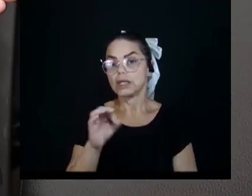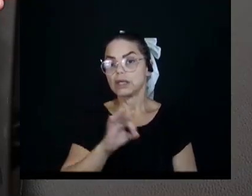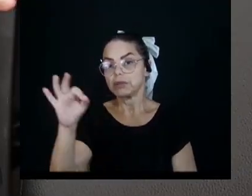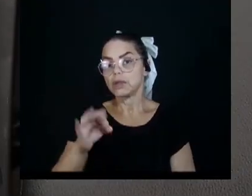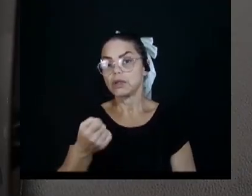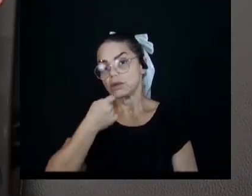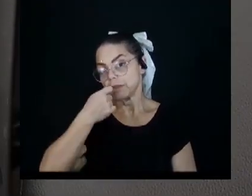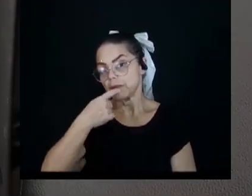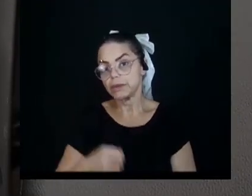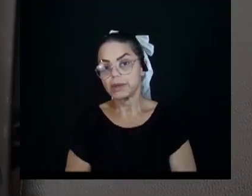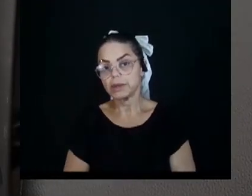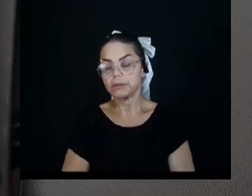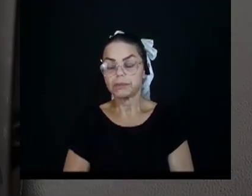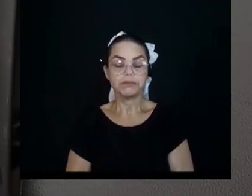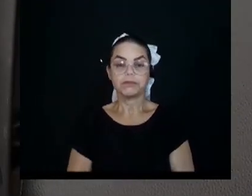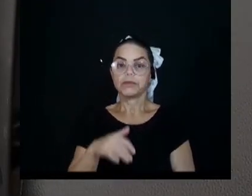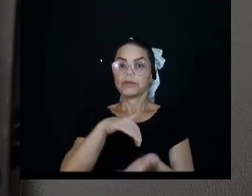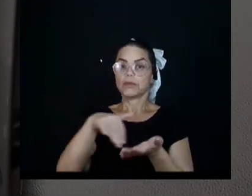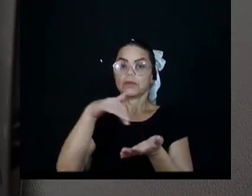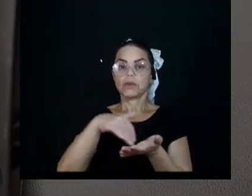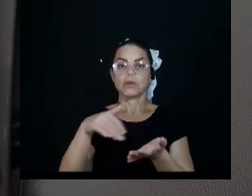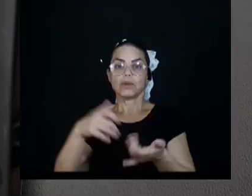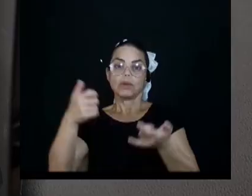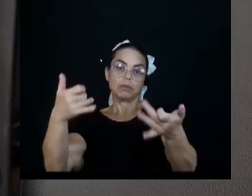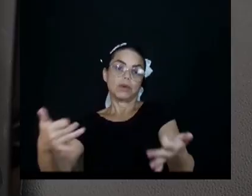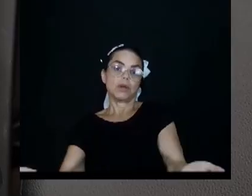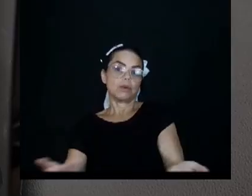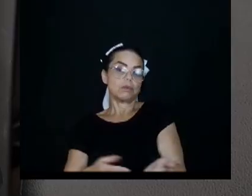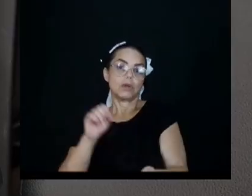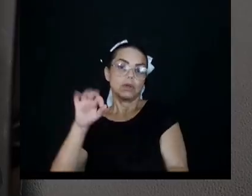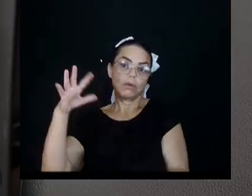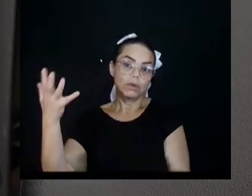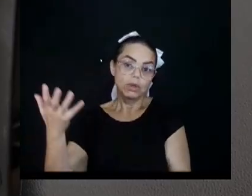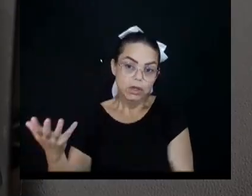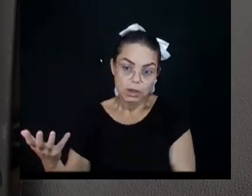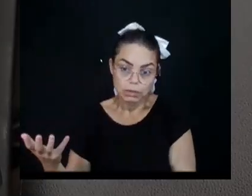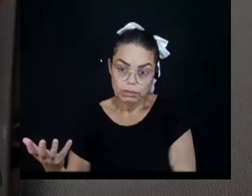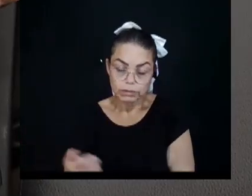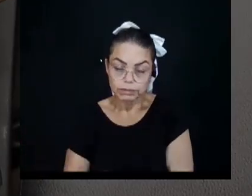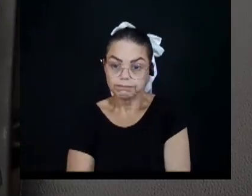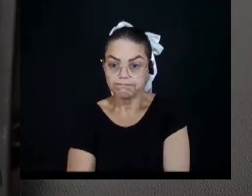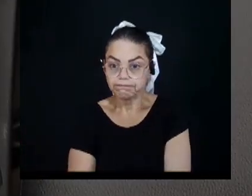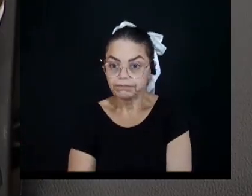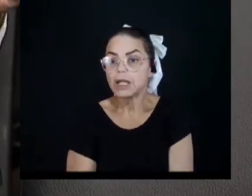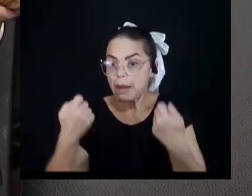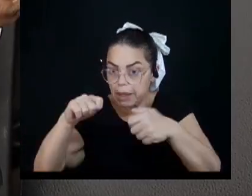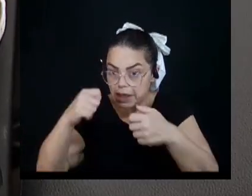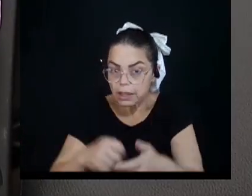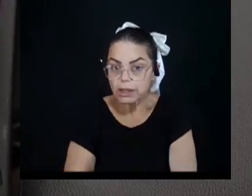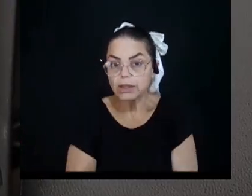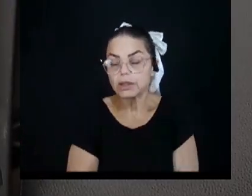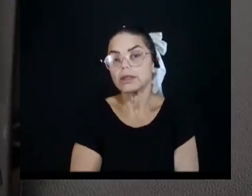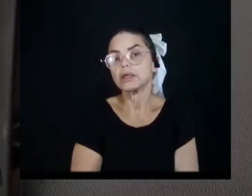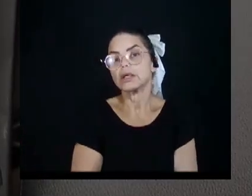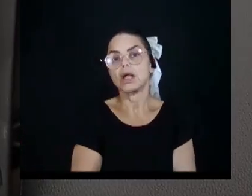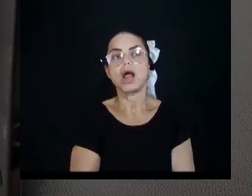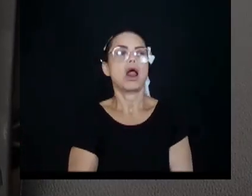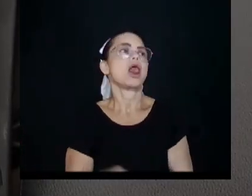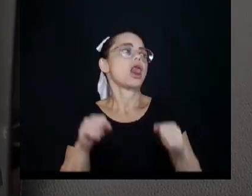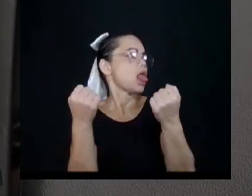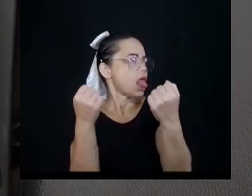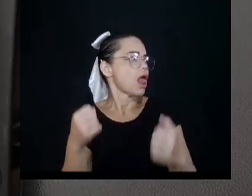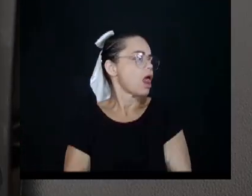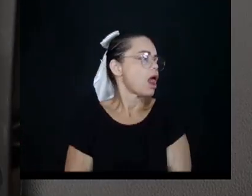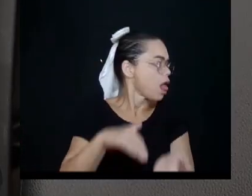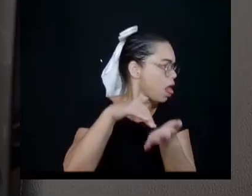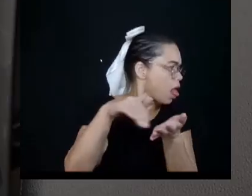O secretário tem que prestar esclarecimento na Câmara. Aí vão ter aqueles que vão defender o secretário, porque acham que o